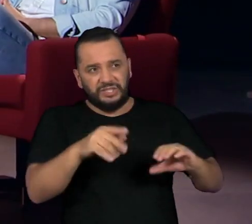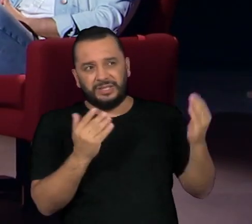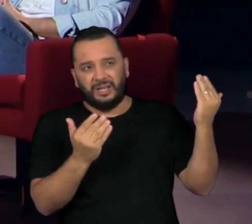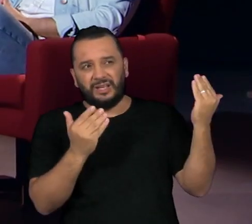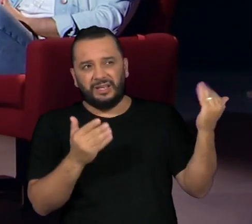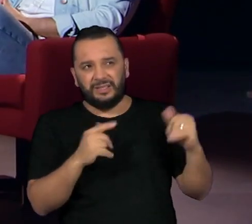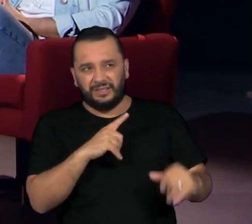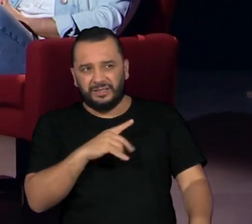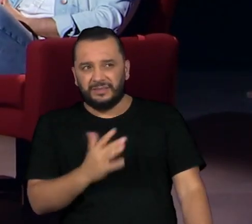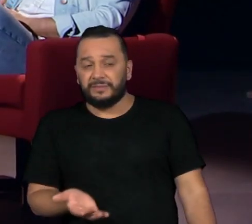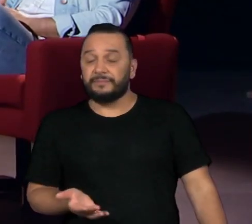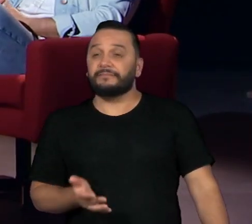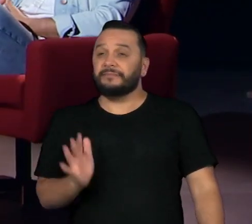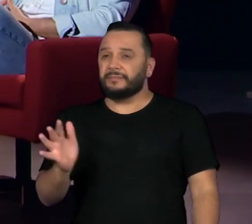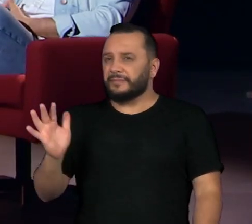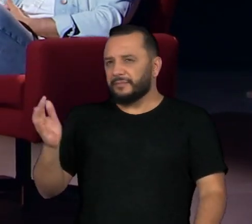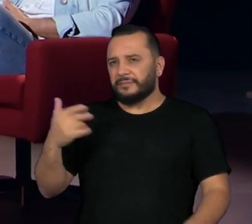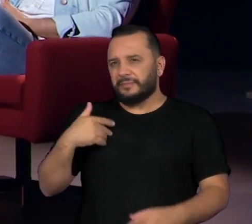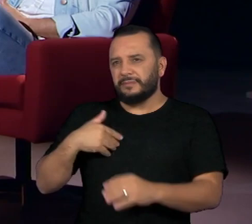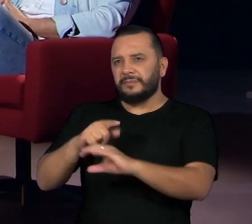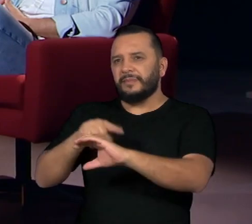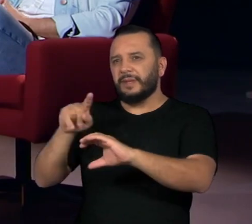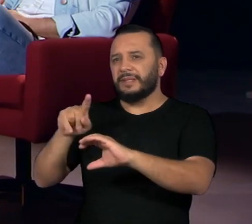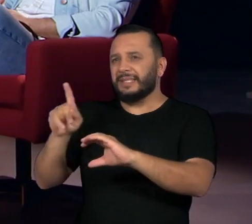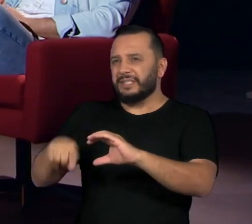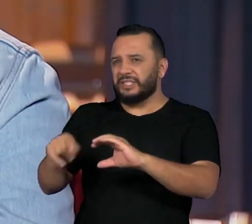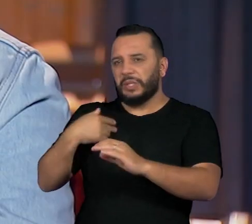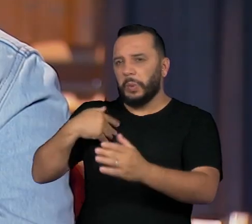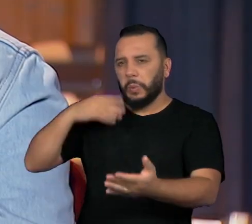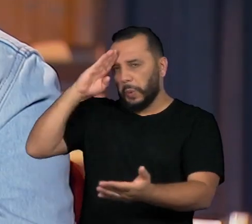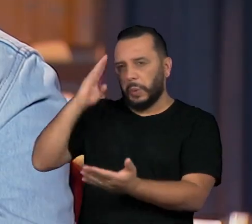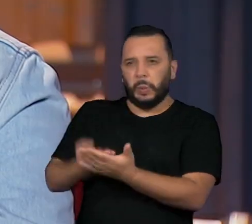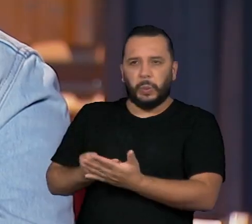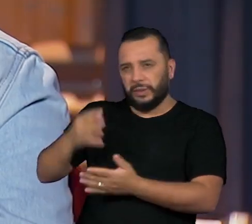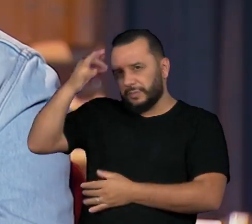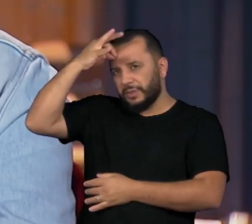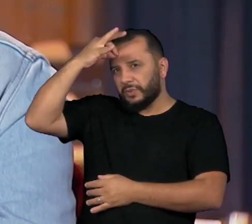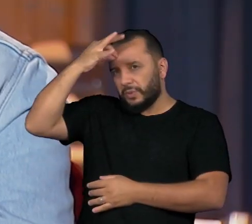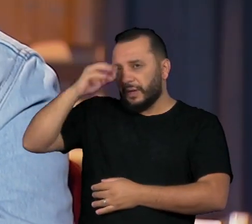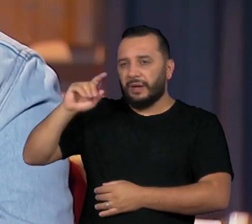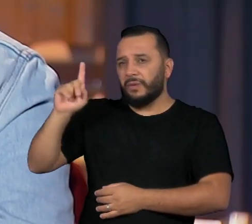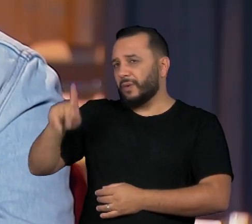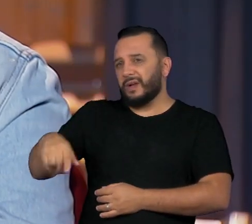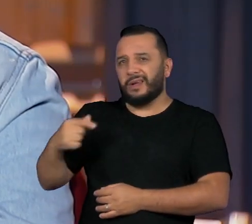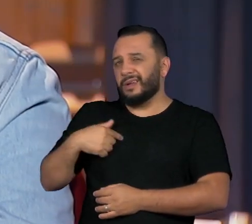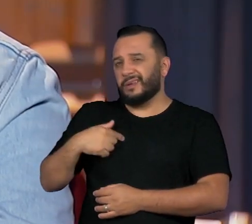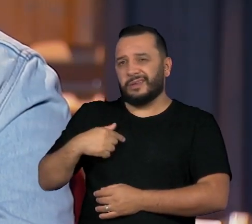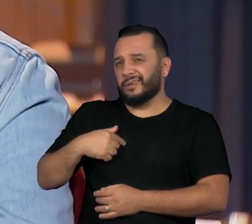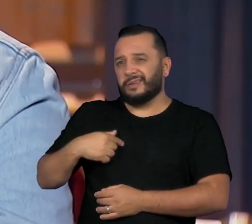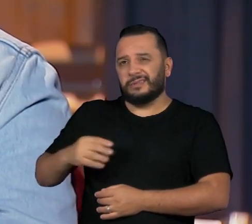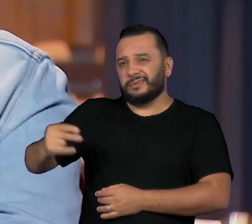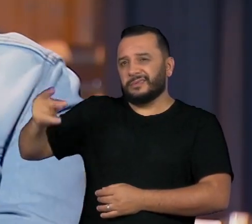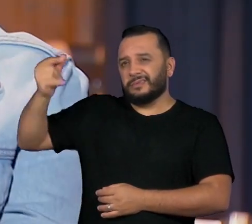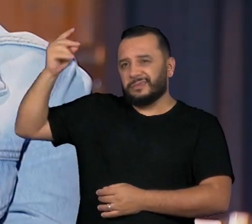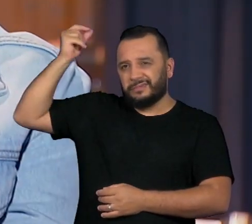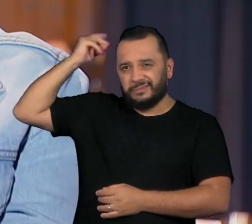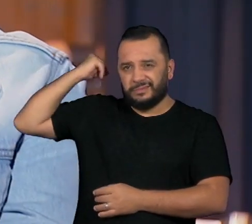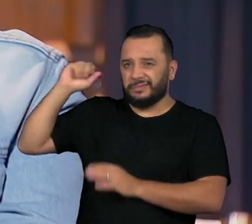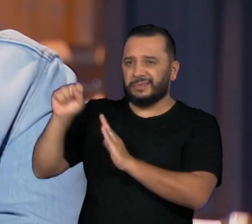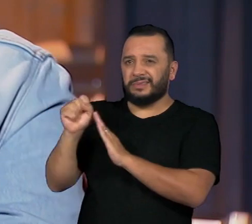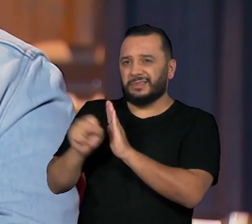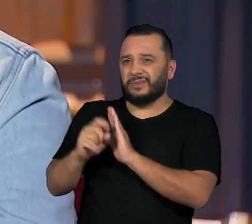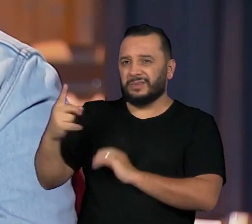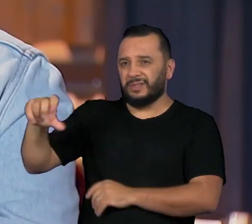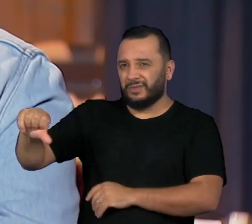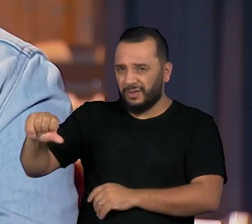os cientistas que negam o aspecto espiritual são meio que um fóssil do século XIX, que